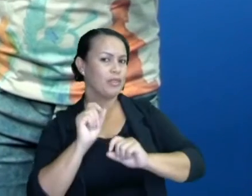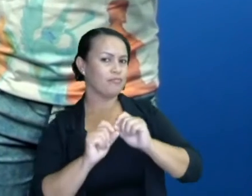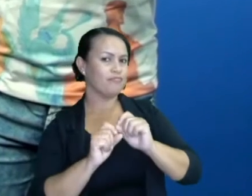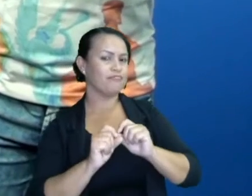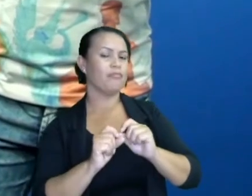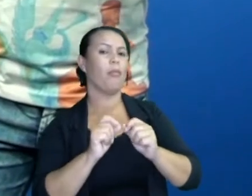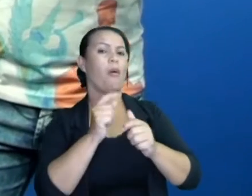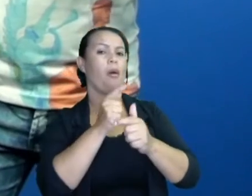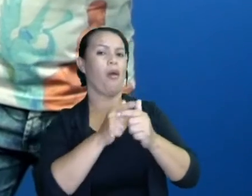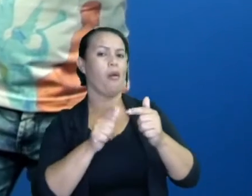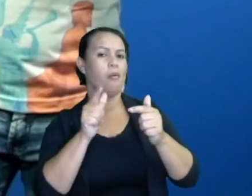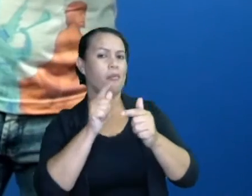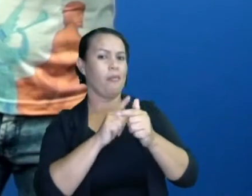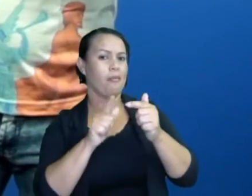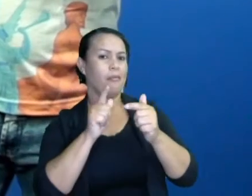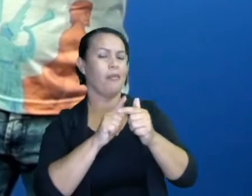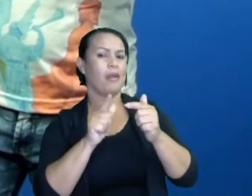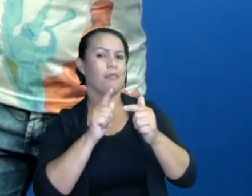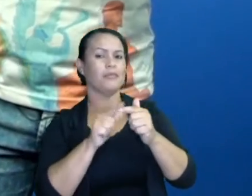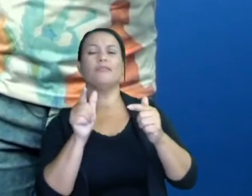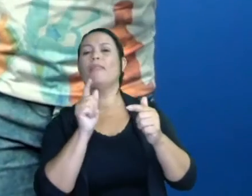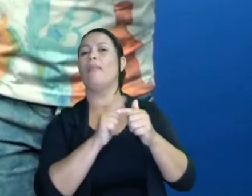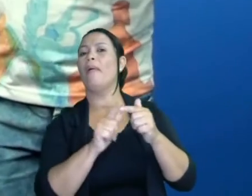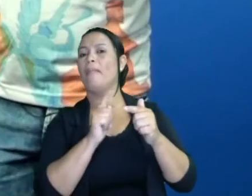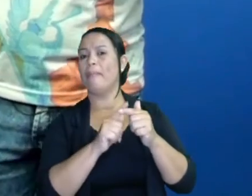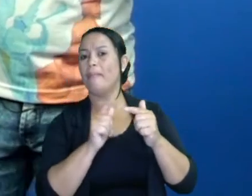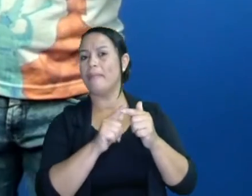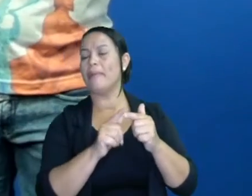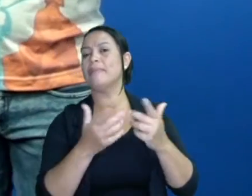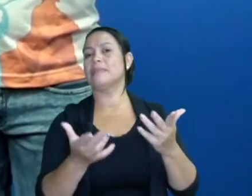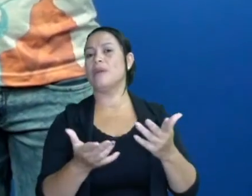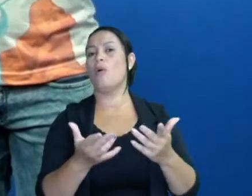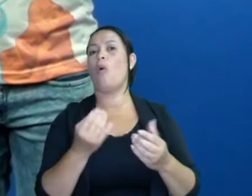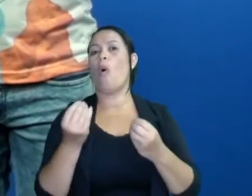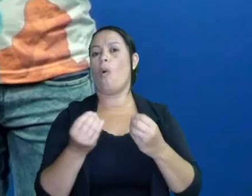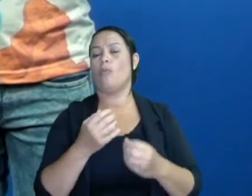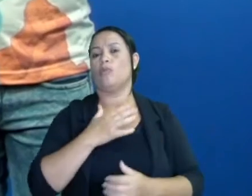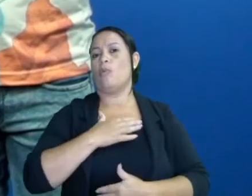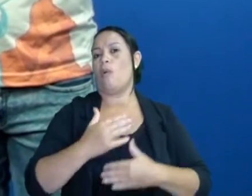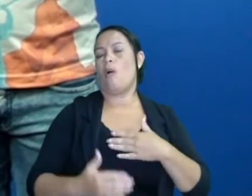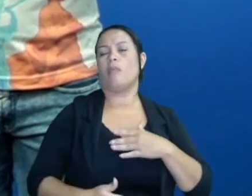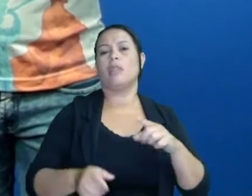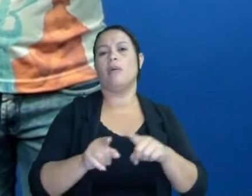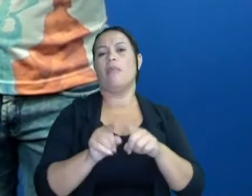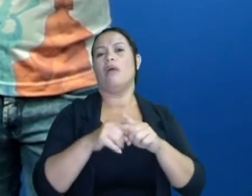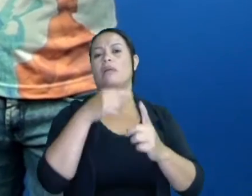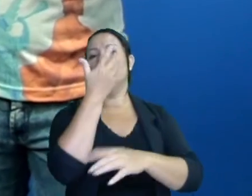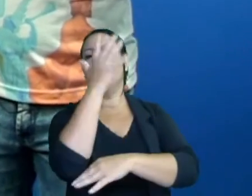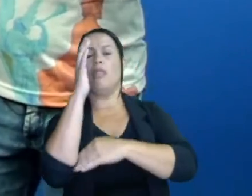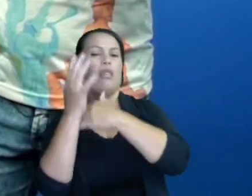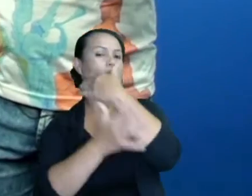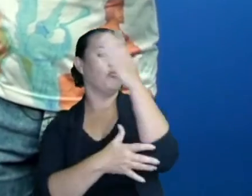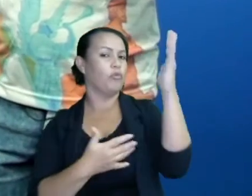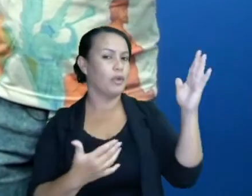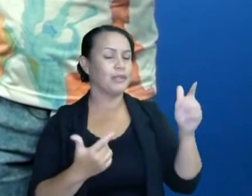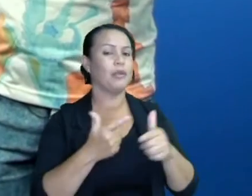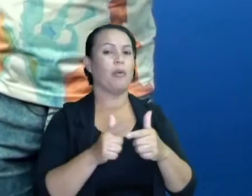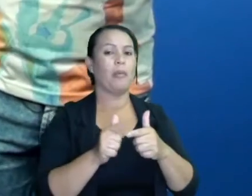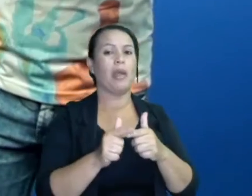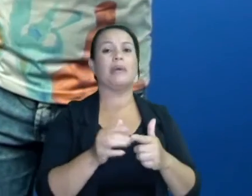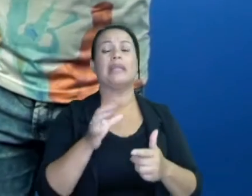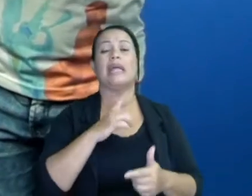haveria transtornos irreparáveis, tanto no nosso organismo como na natureza como um todo. Seriam